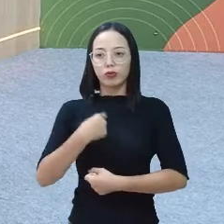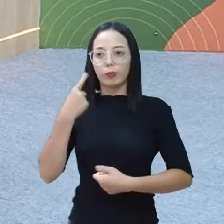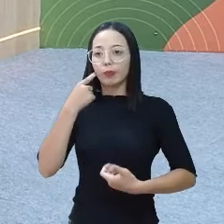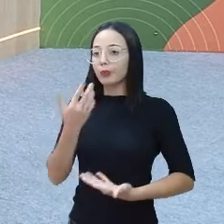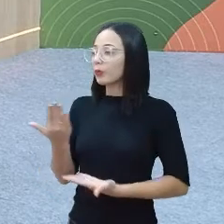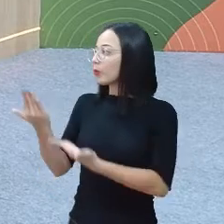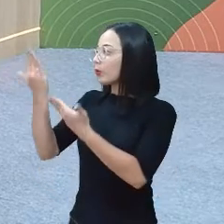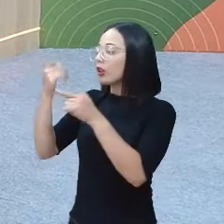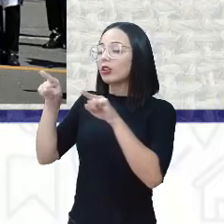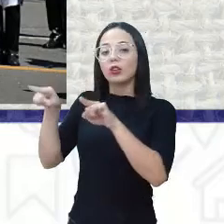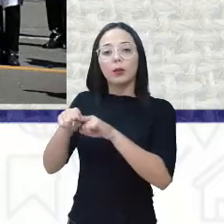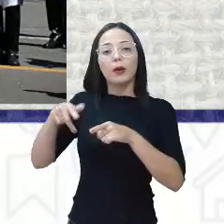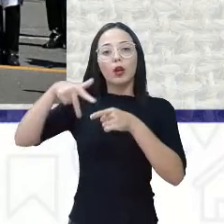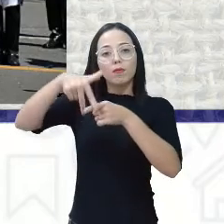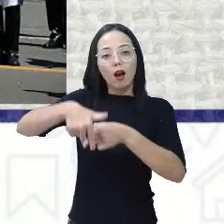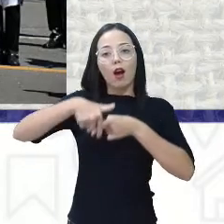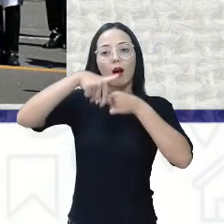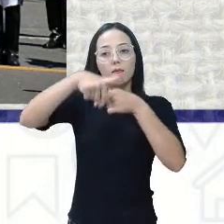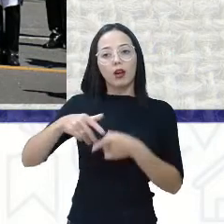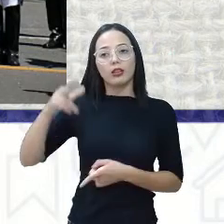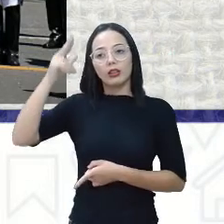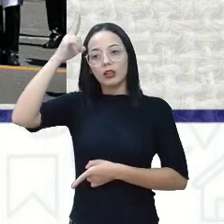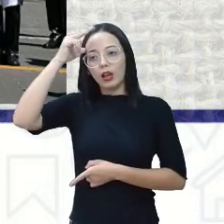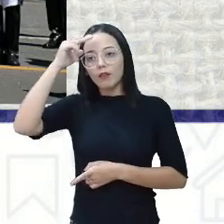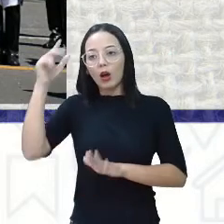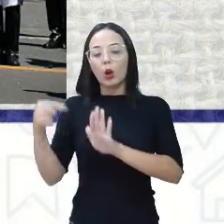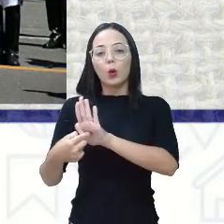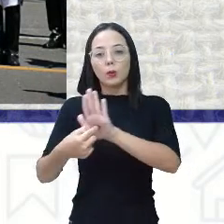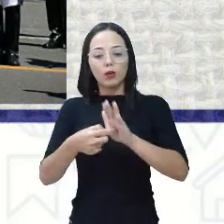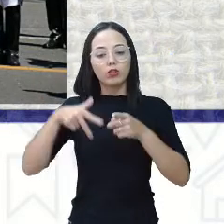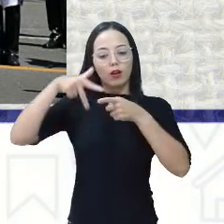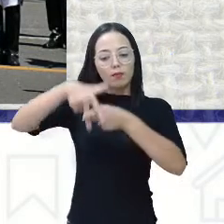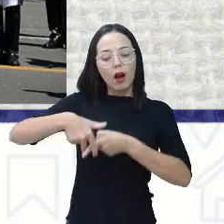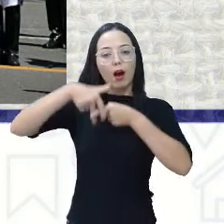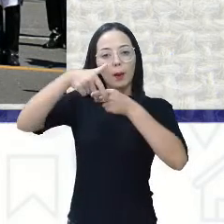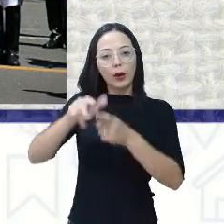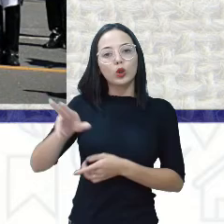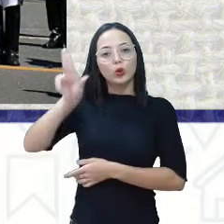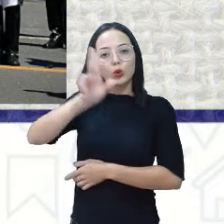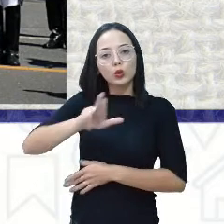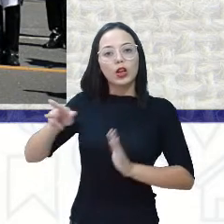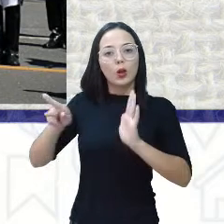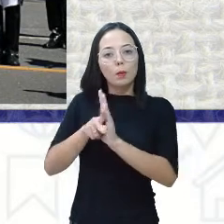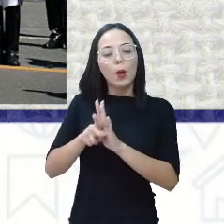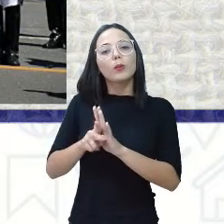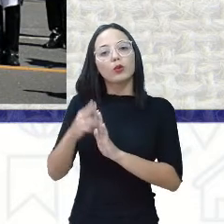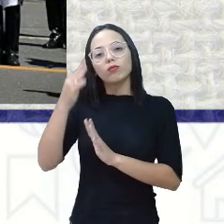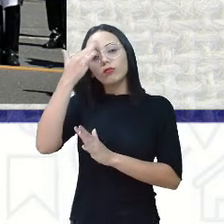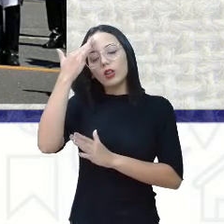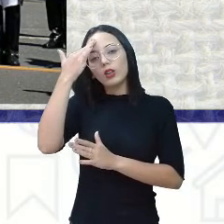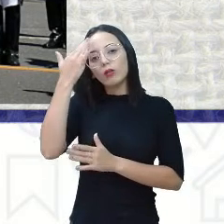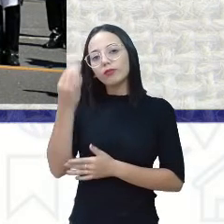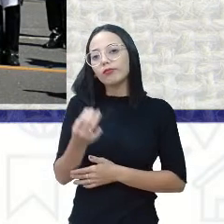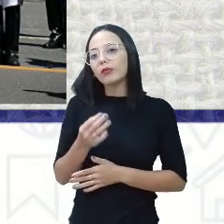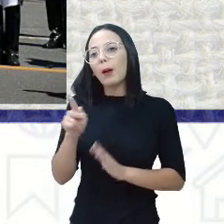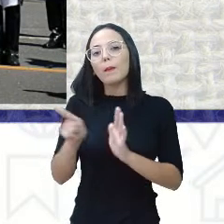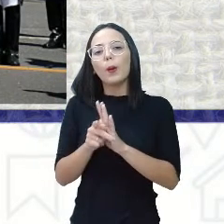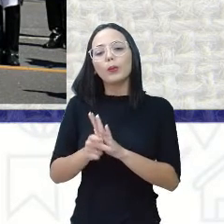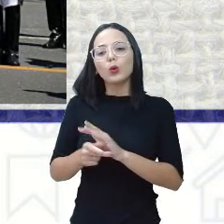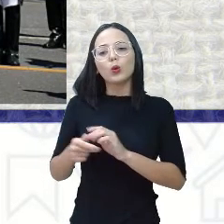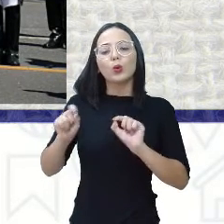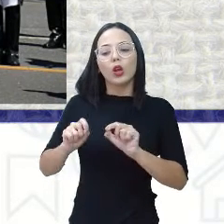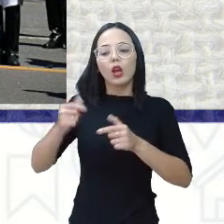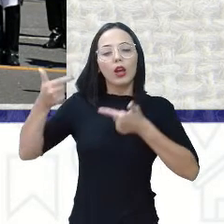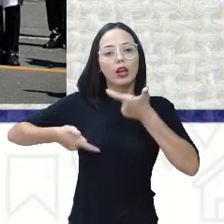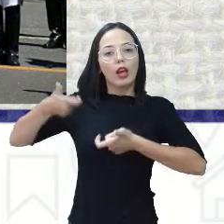ó, a cavalaria, mostra, né, o cavalo ele utilizado, né, como instrumento para a guerra, né?